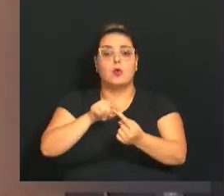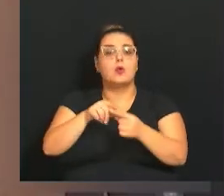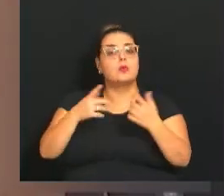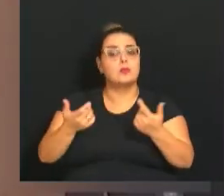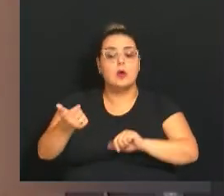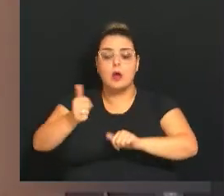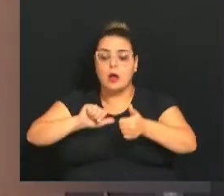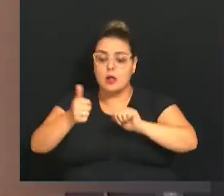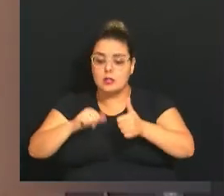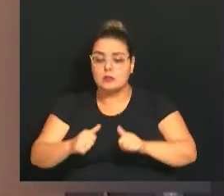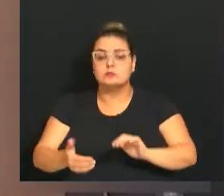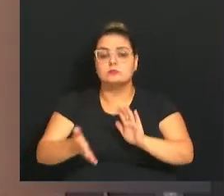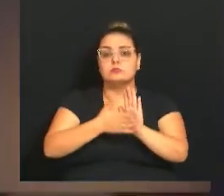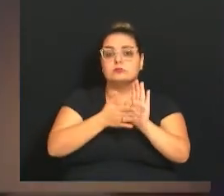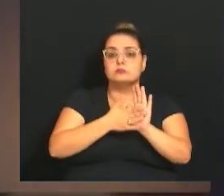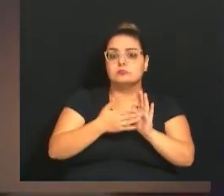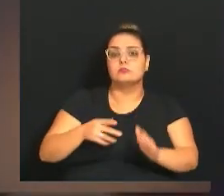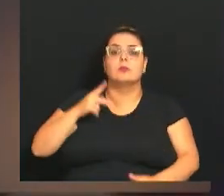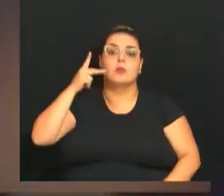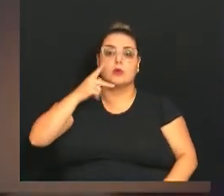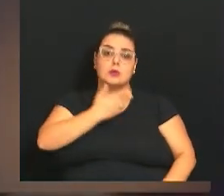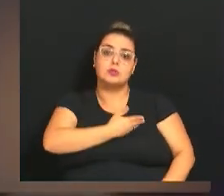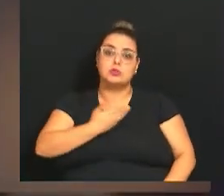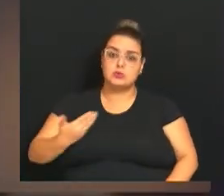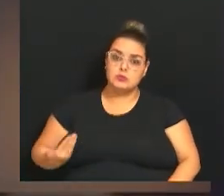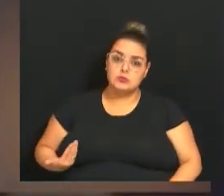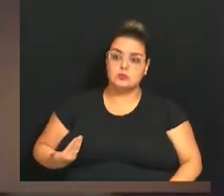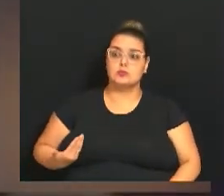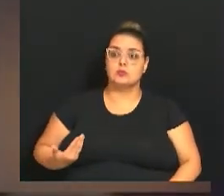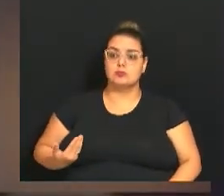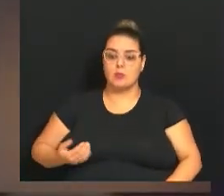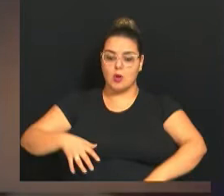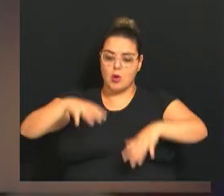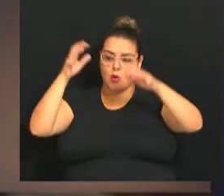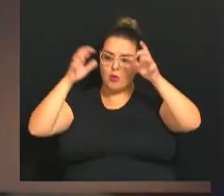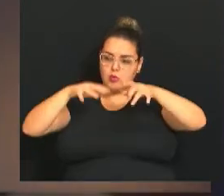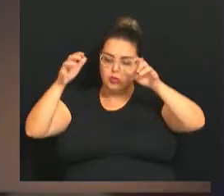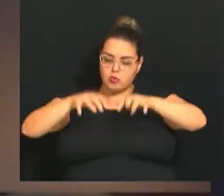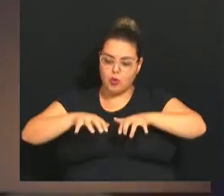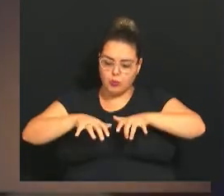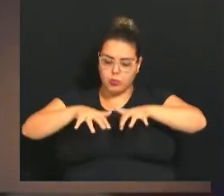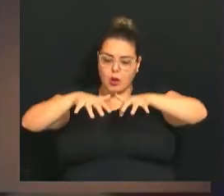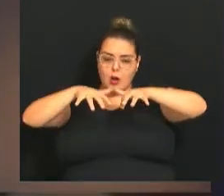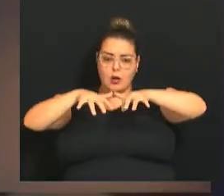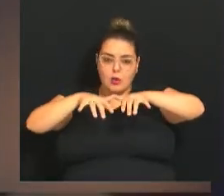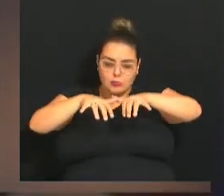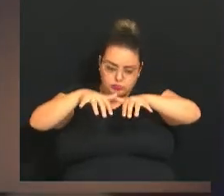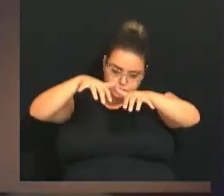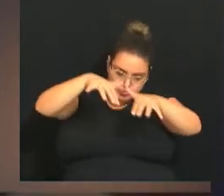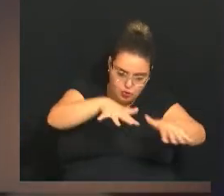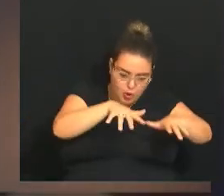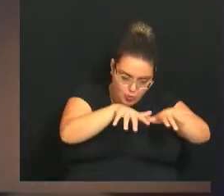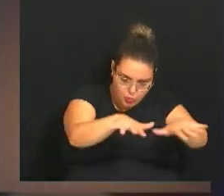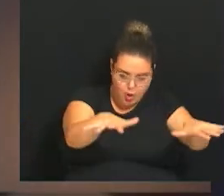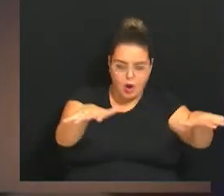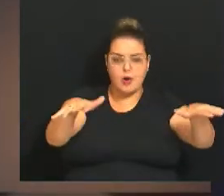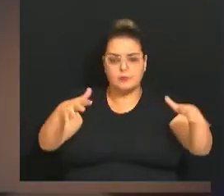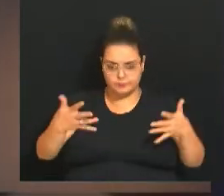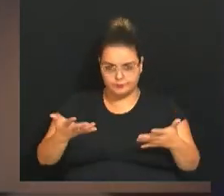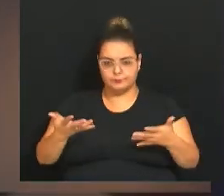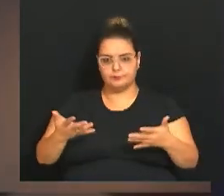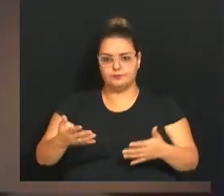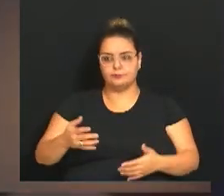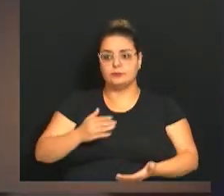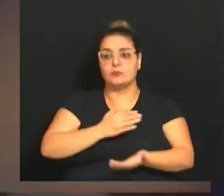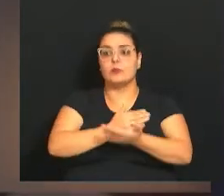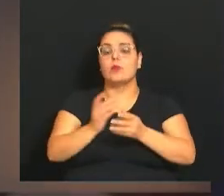analisar e propor políticas públicas para o combate de alagamentos e inundações em Campinas. Paulo iniciou a reunião comentando